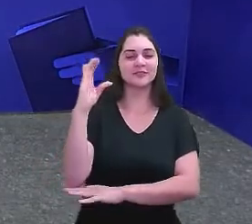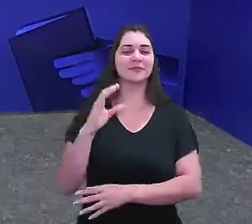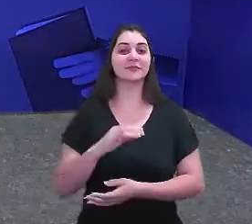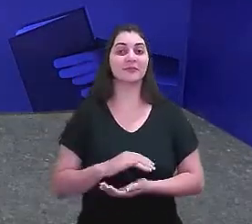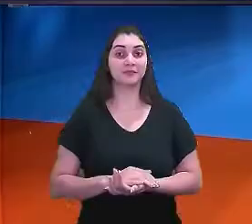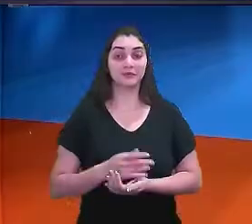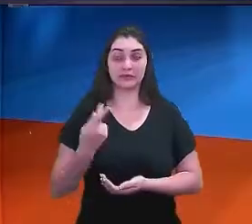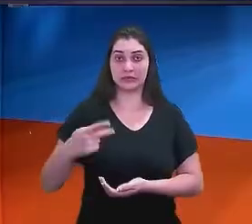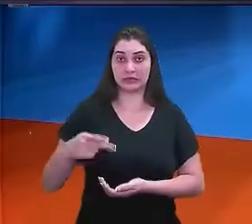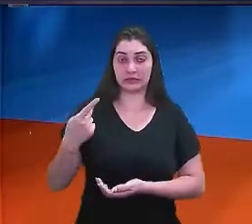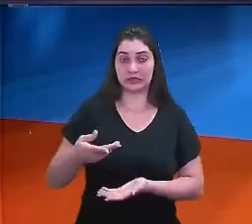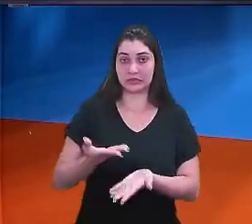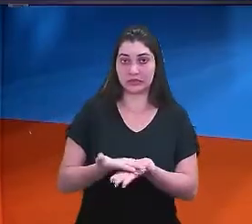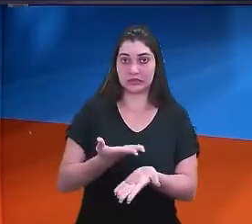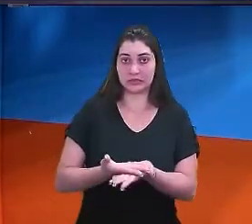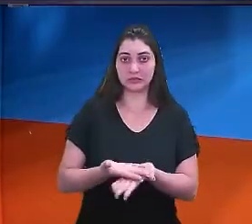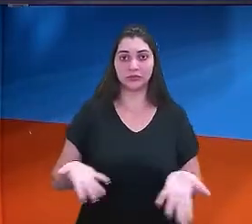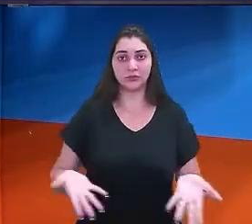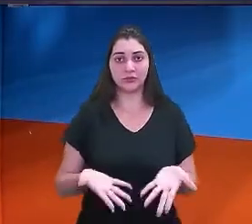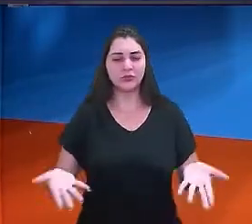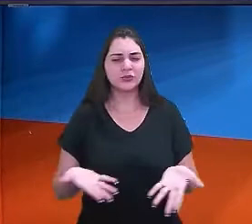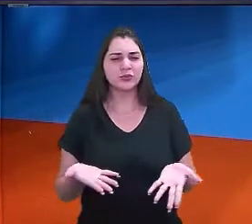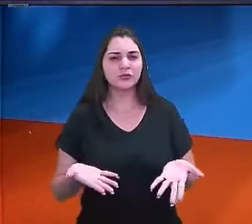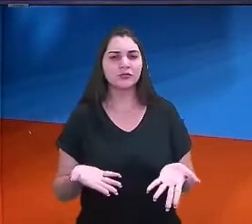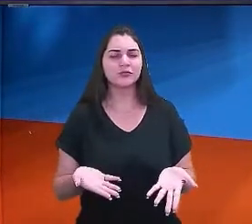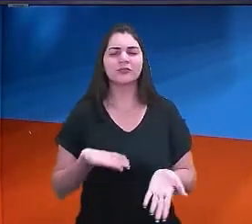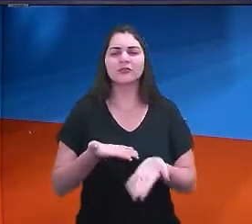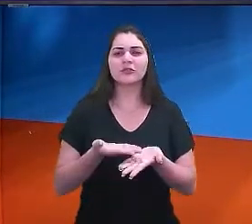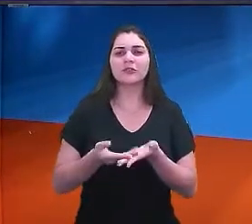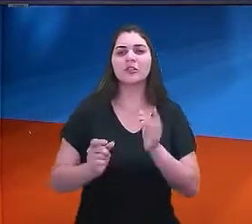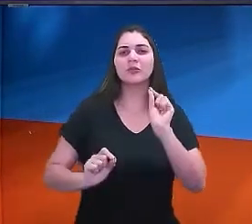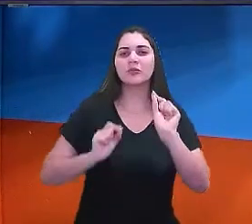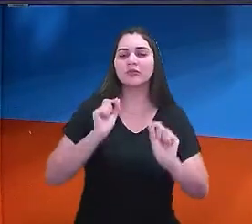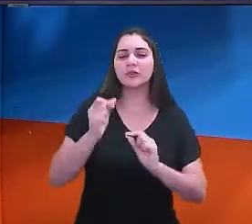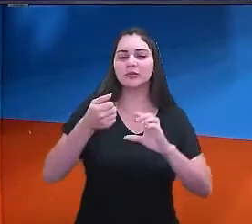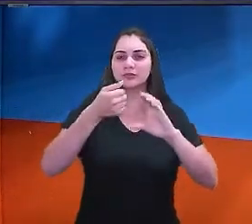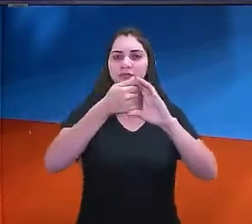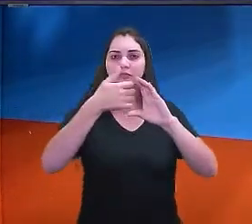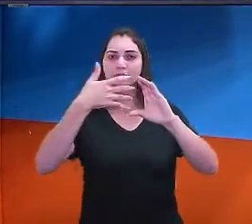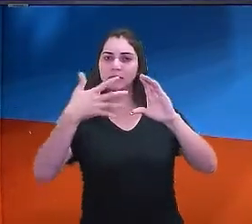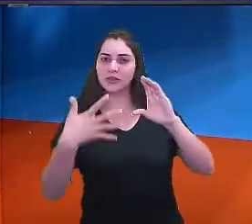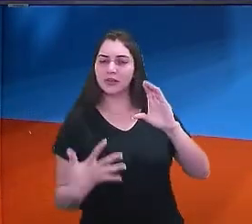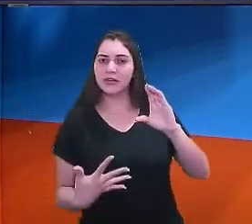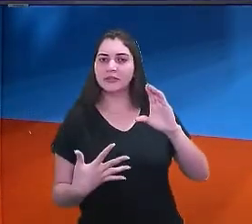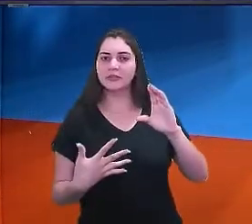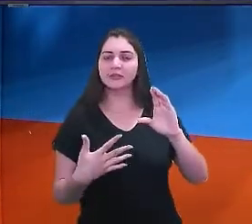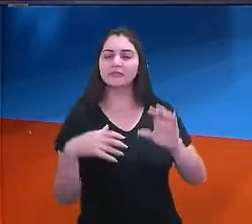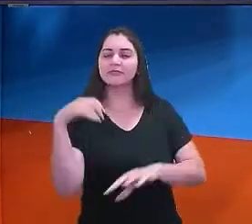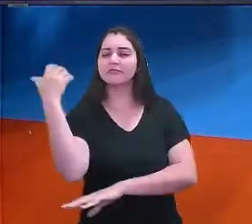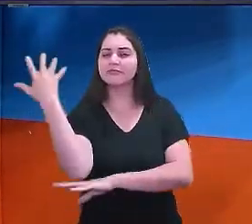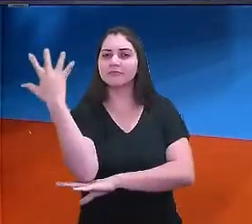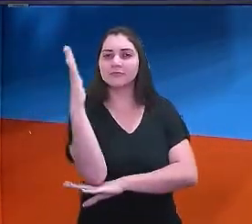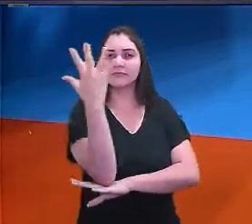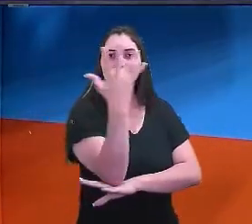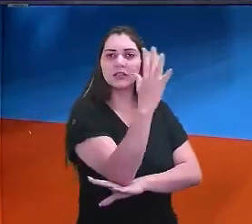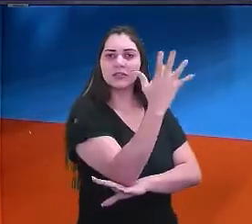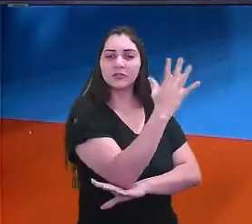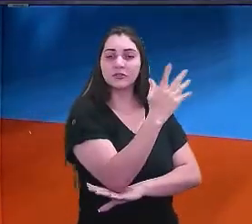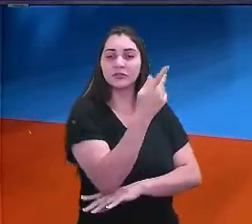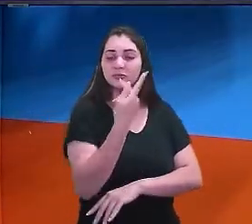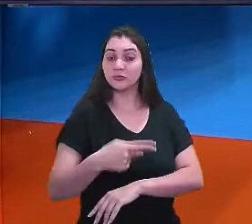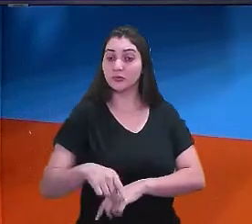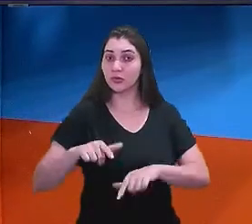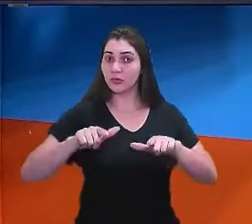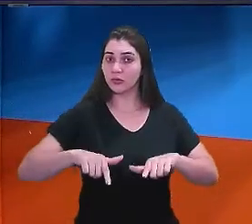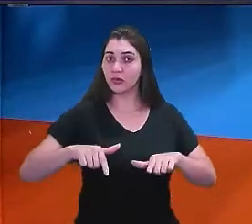Natureza. Nessa aula de hoje, a gente vai estar estudando acerca das características da vegetação em